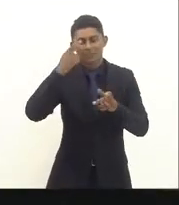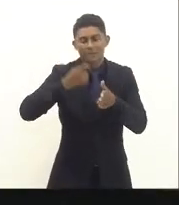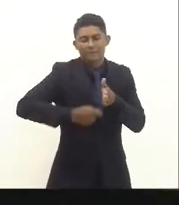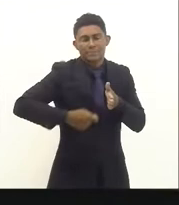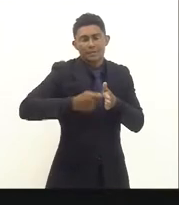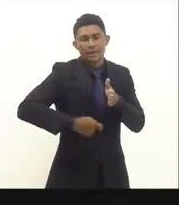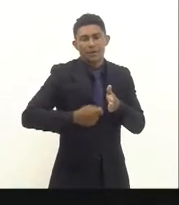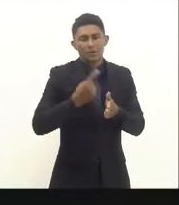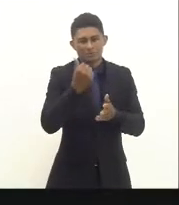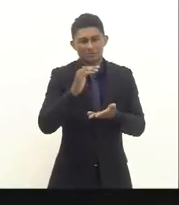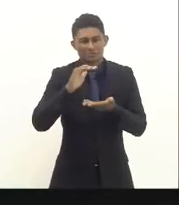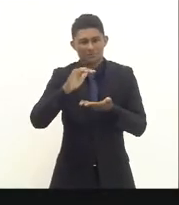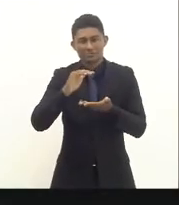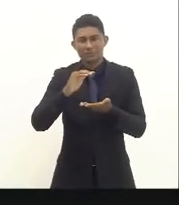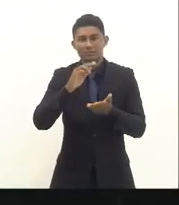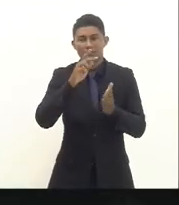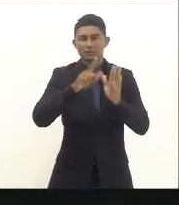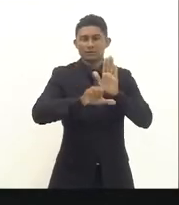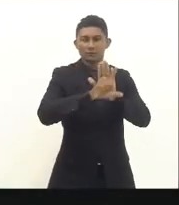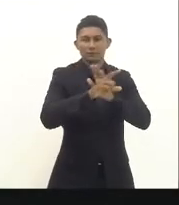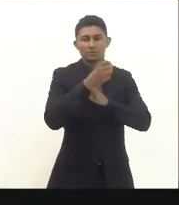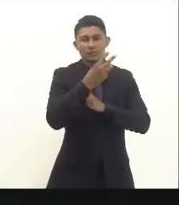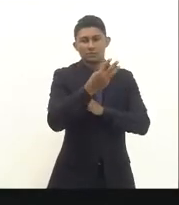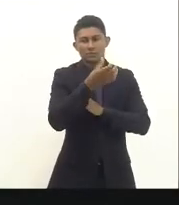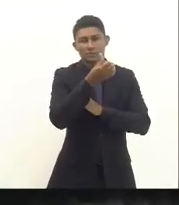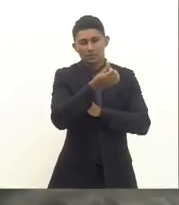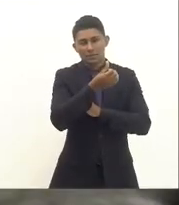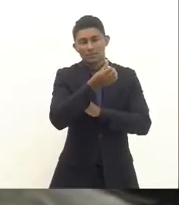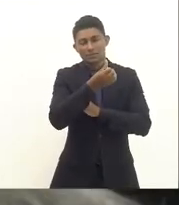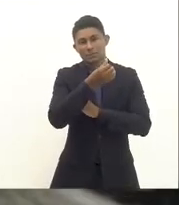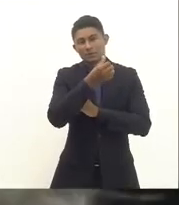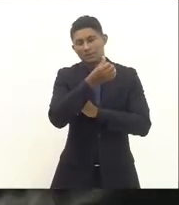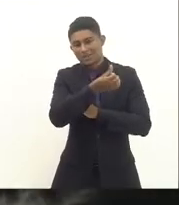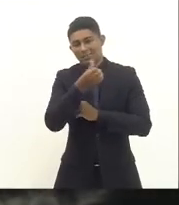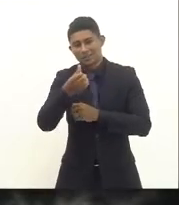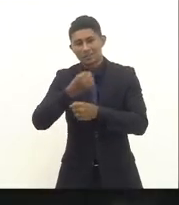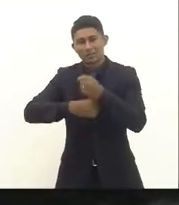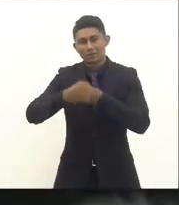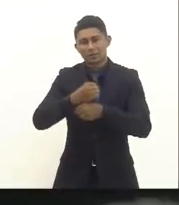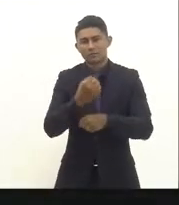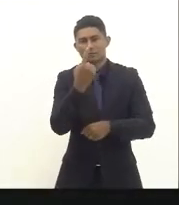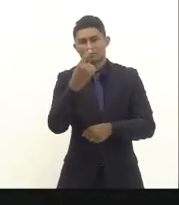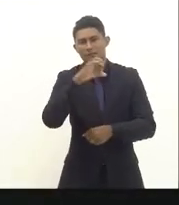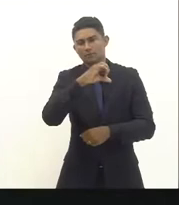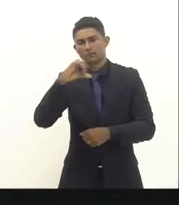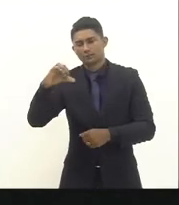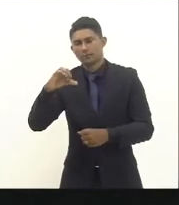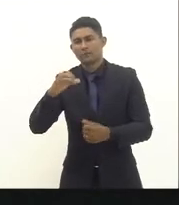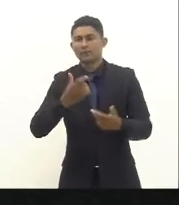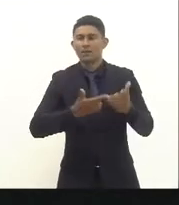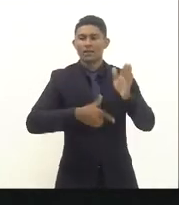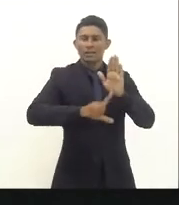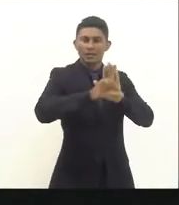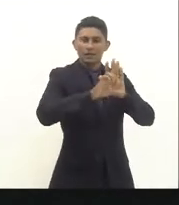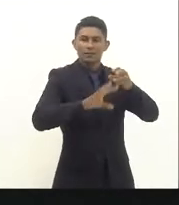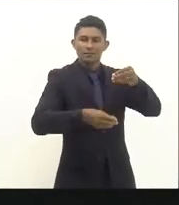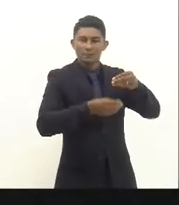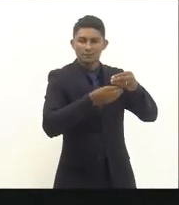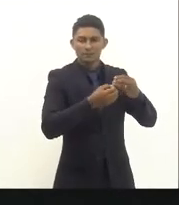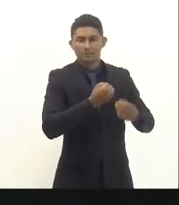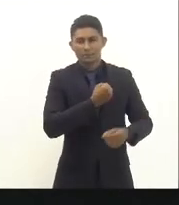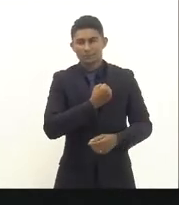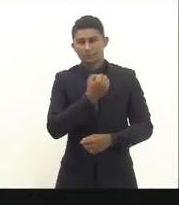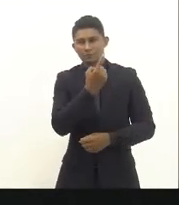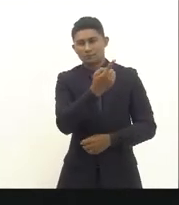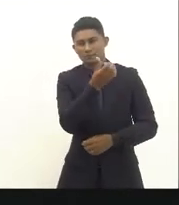previsto na lei 3266/99 nos termos da lei complementar Federal nº